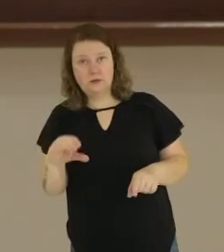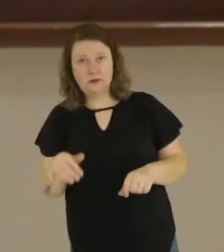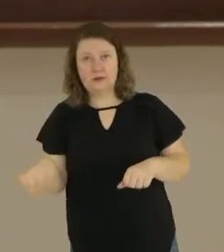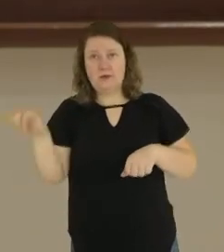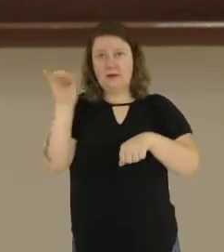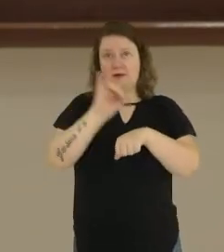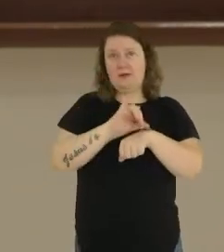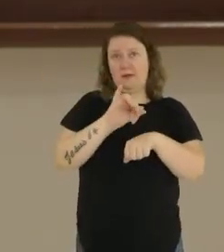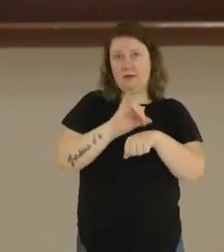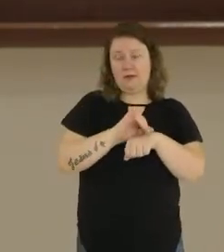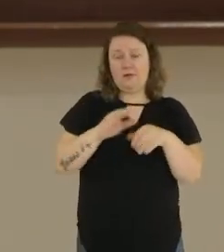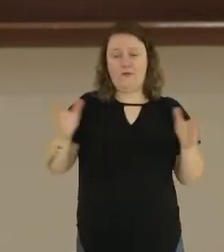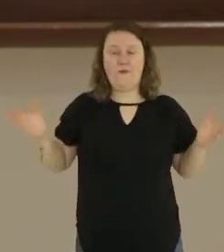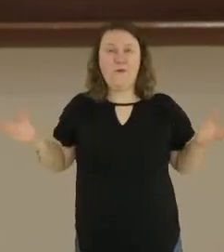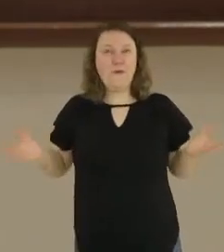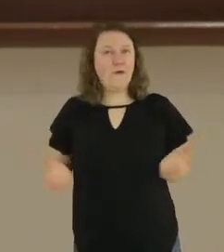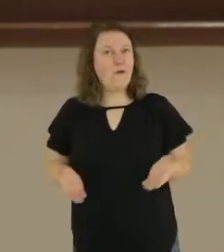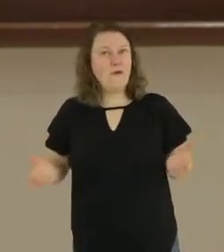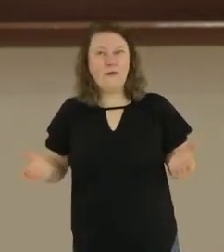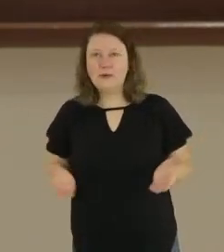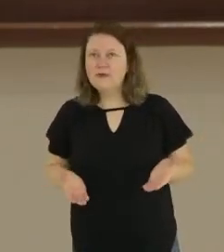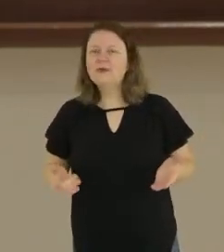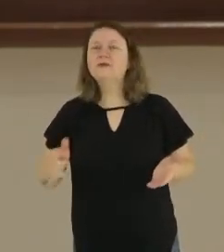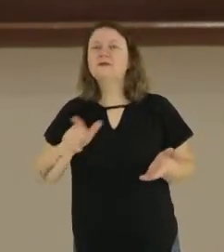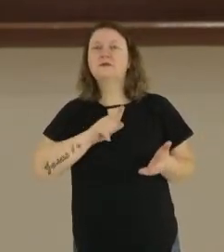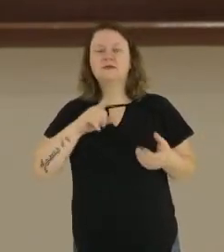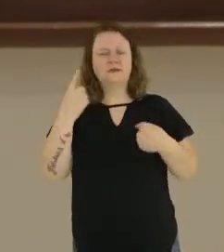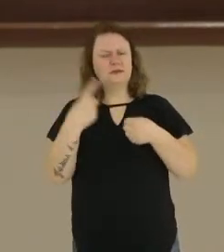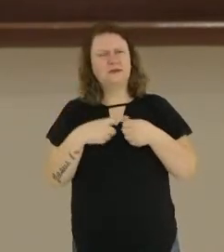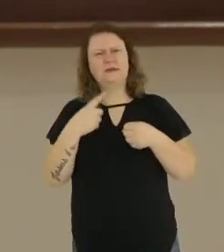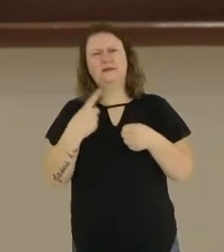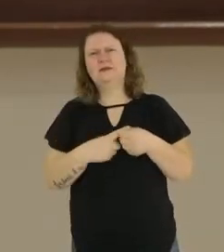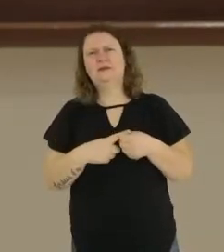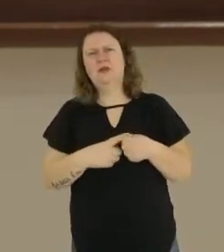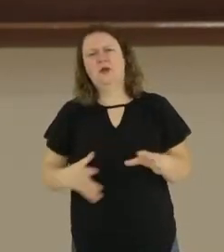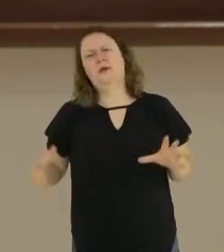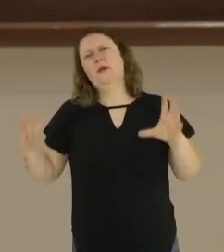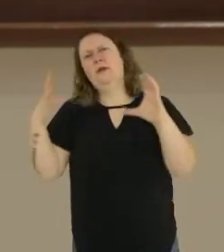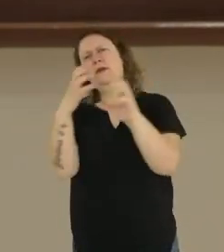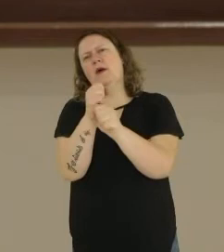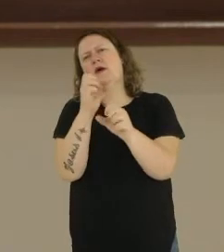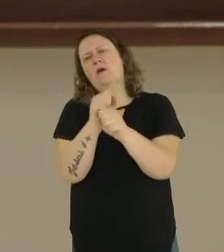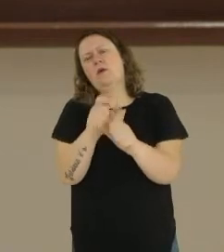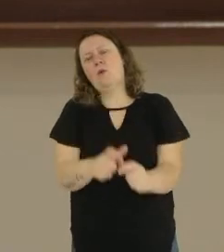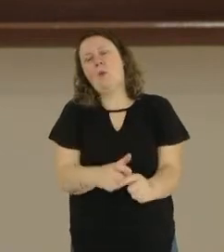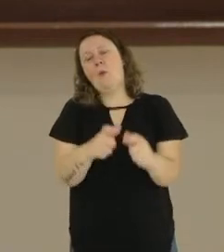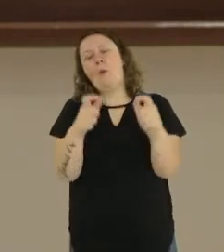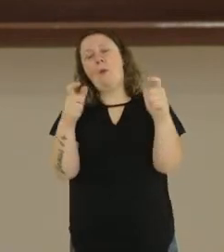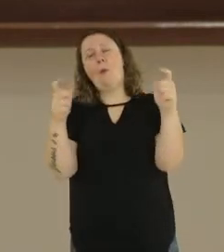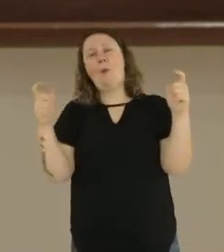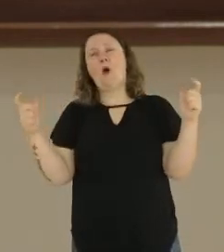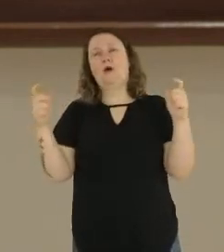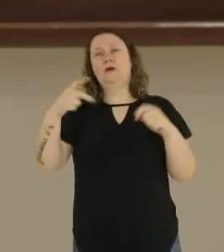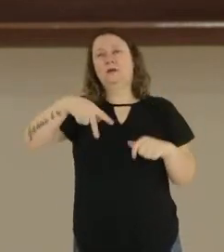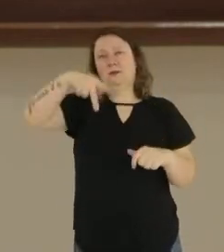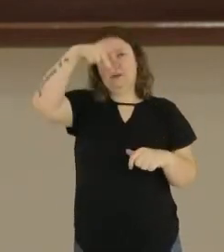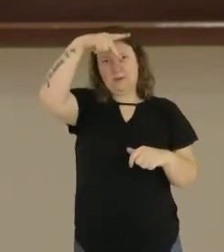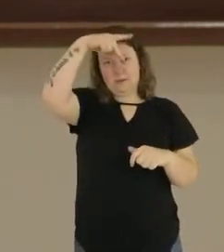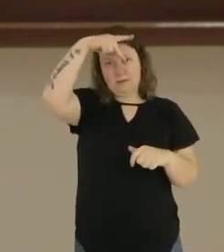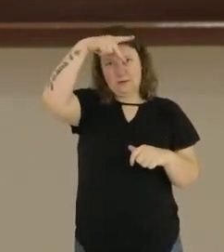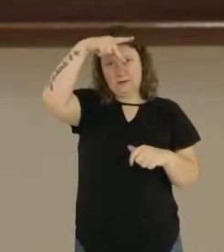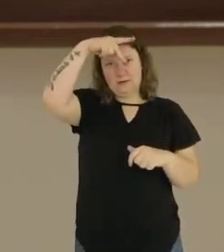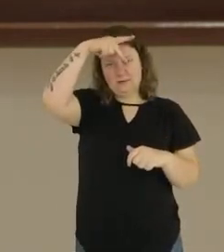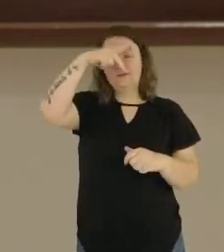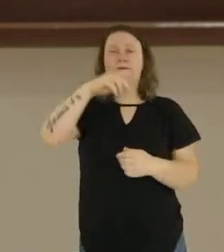do Paraná, é hoje a cidade brasileira com o maior número de descendentes de poloneses, né?